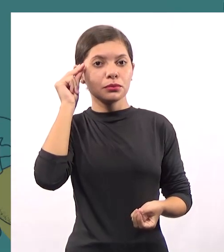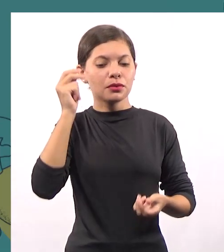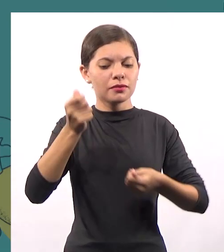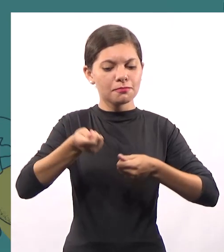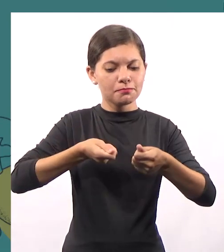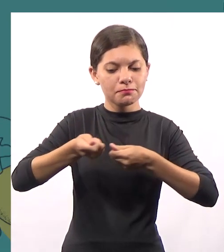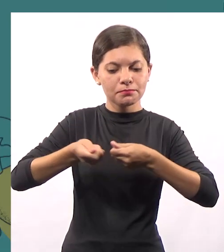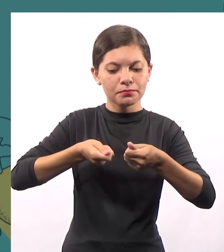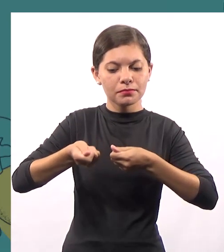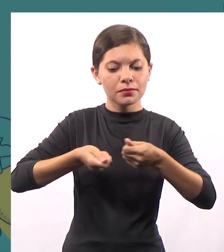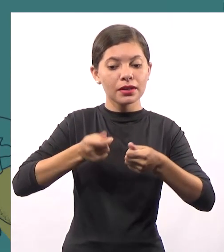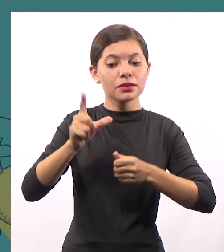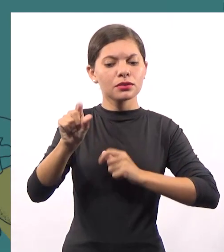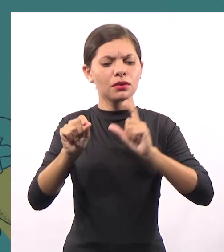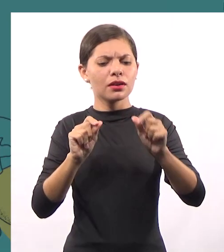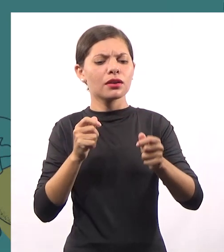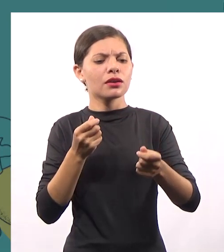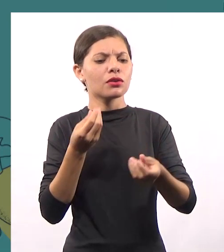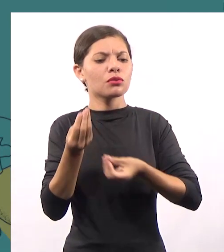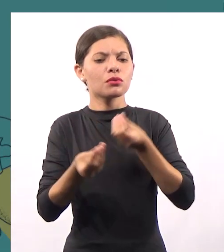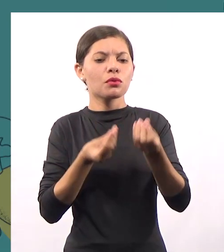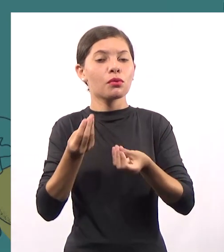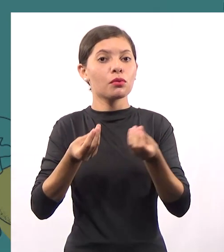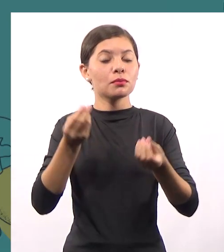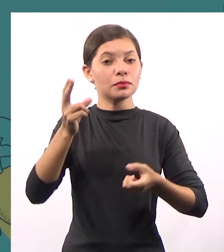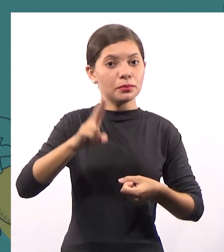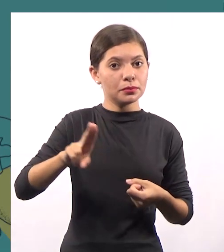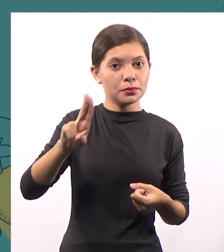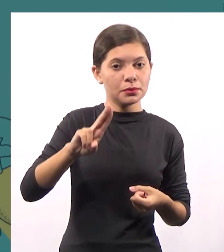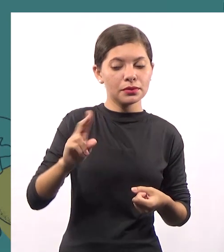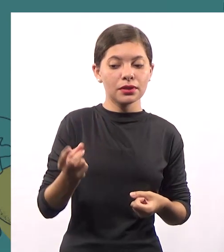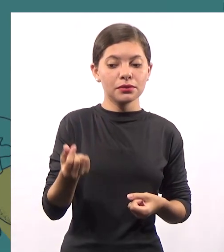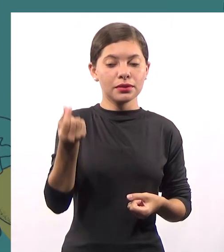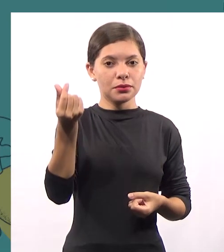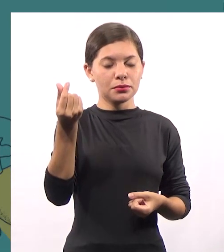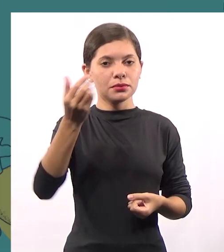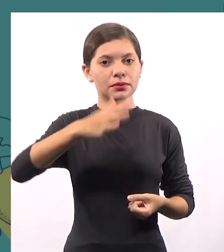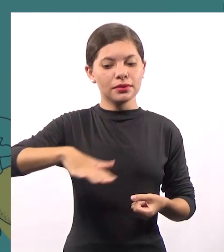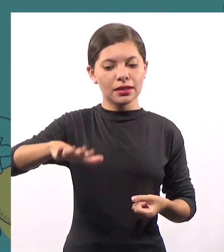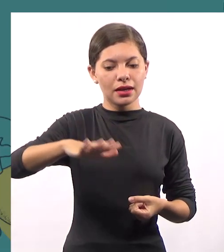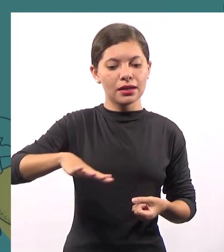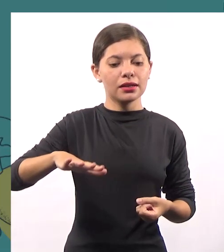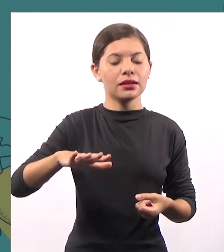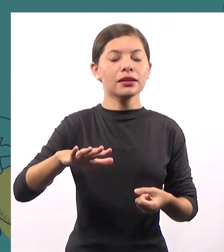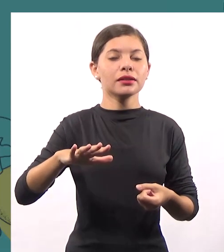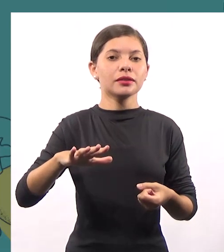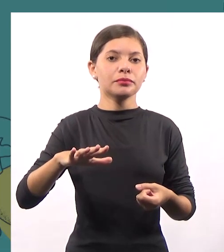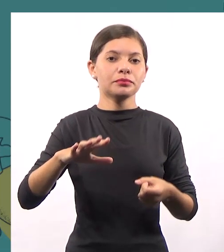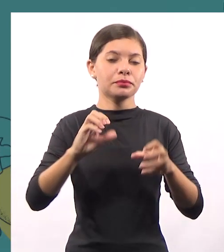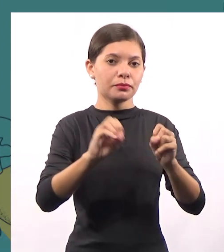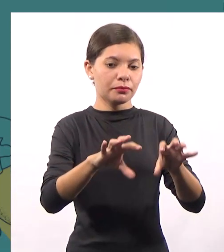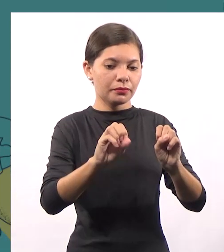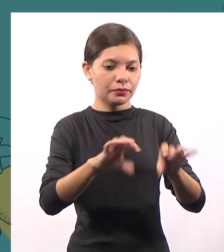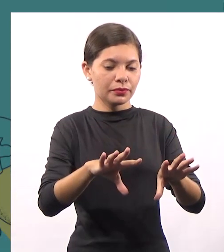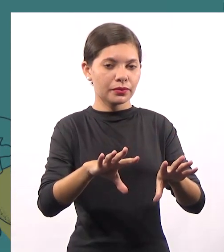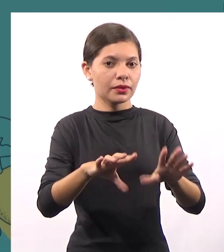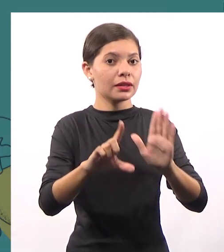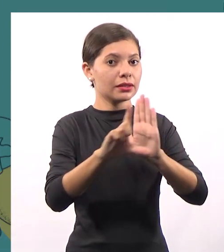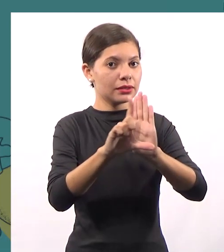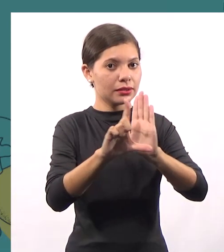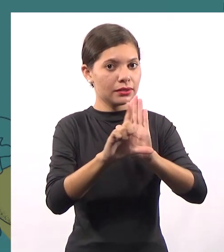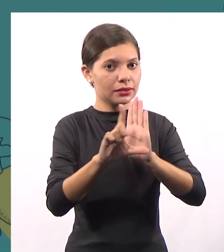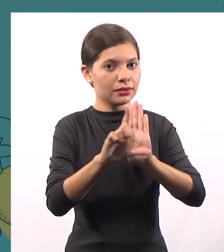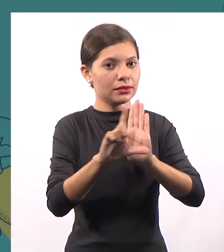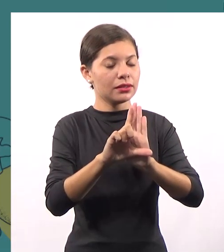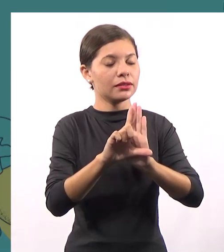como utilizar esses recursos na área da educação, desde que seguindo a Lei de Diretrizes e Bases da